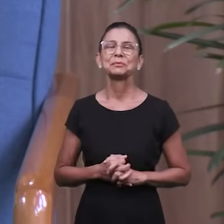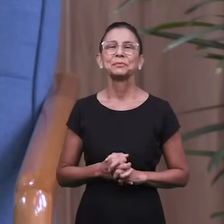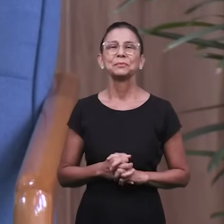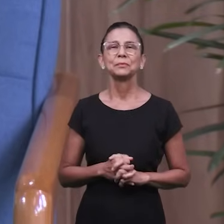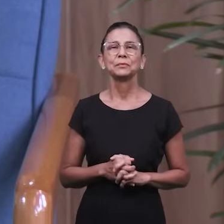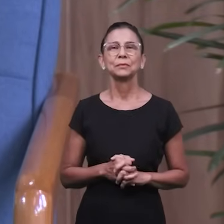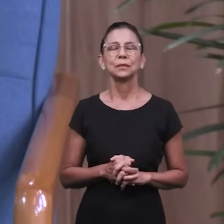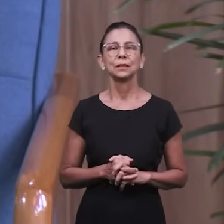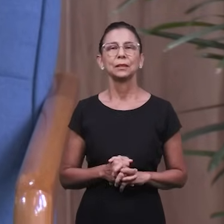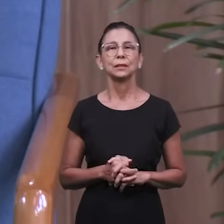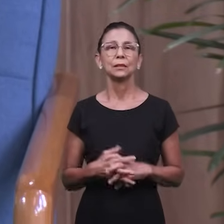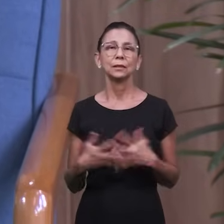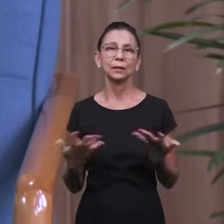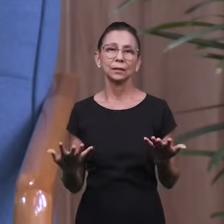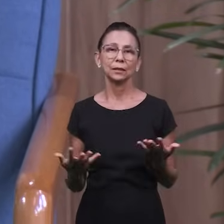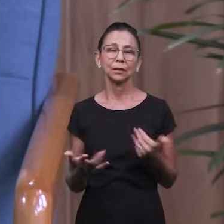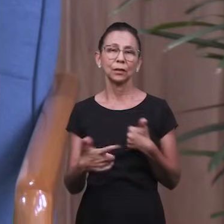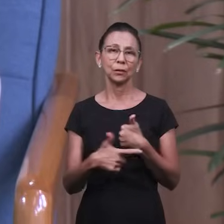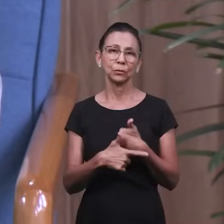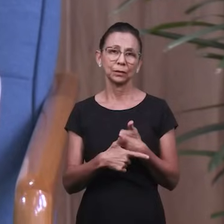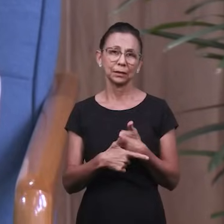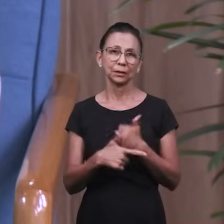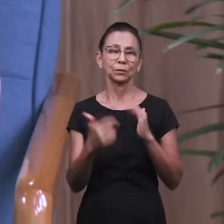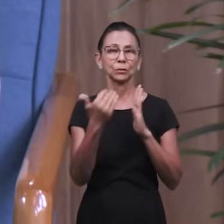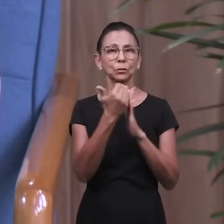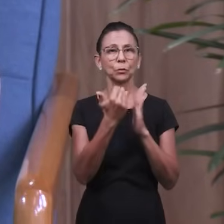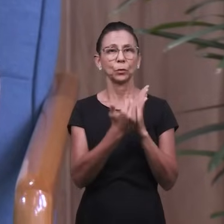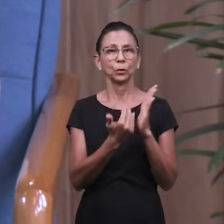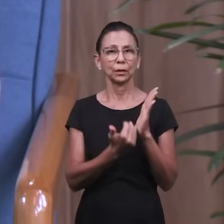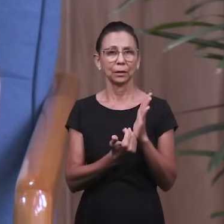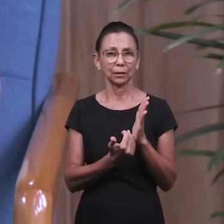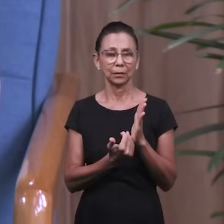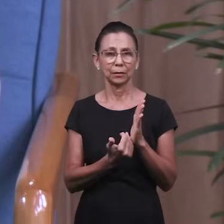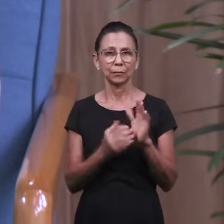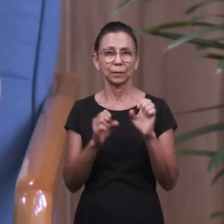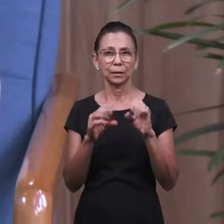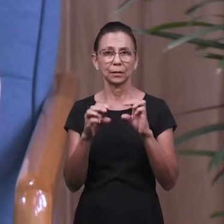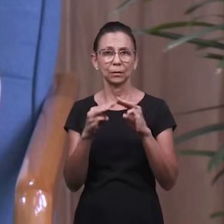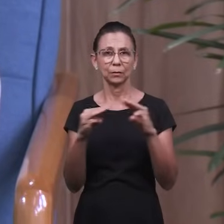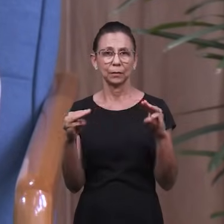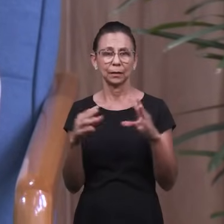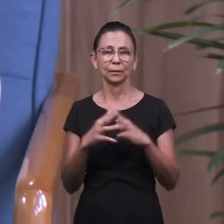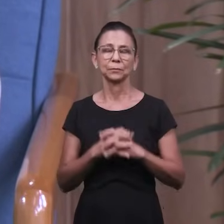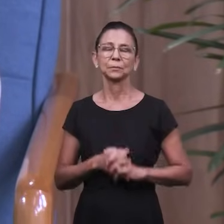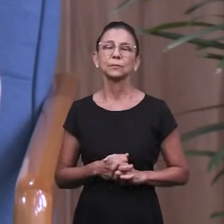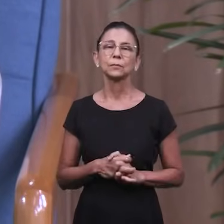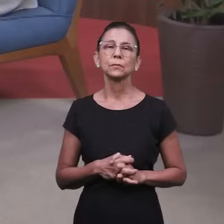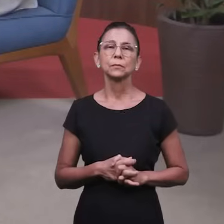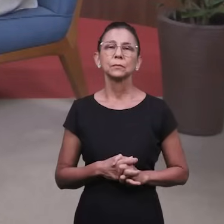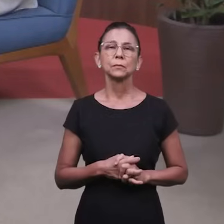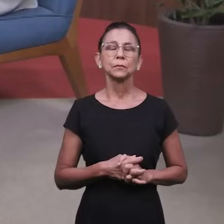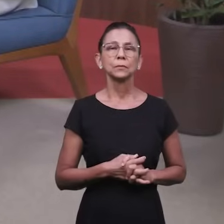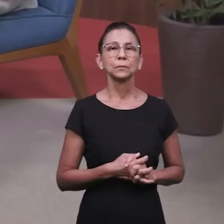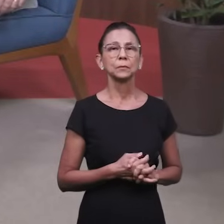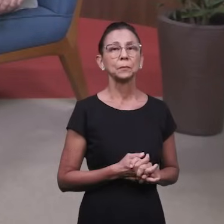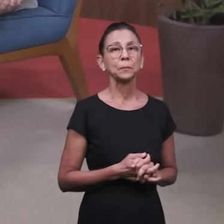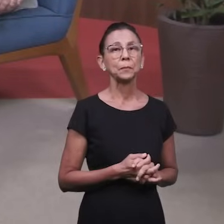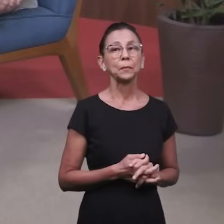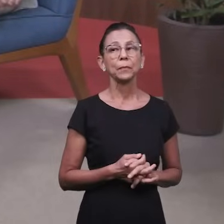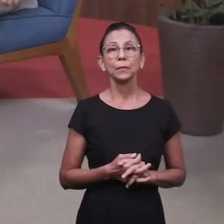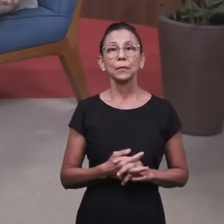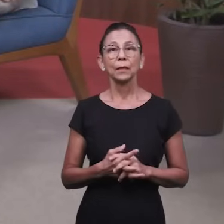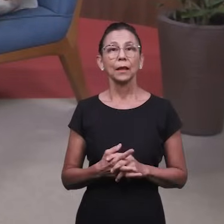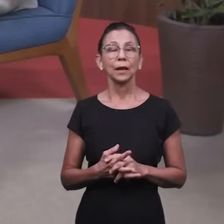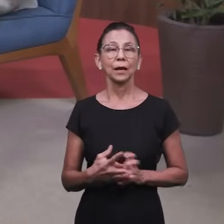Essa é a função desse quadro Lições do Manaim, dentro do programa Anunciando o Evangelho Eterno. E hoje eu recebo